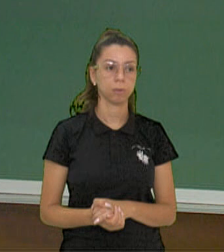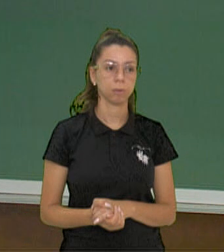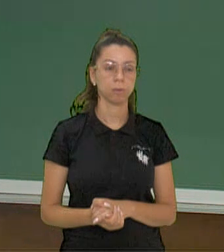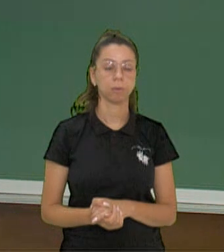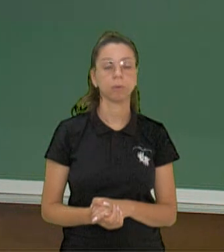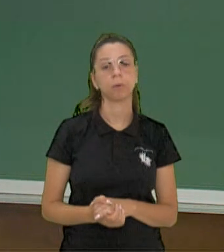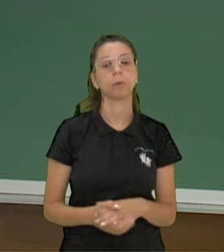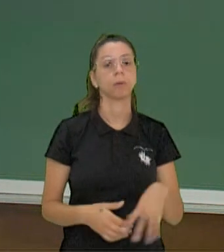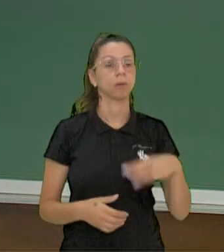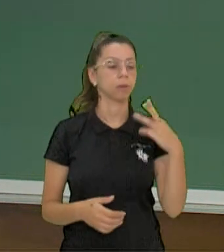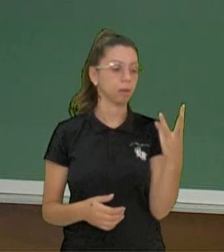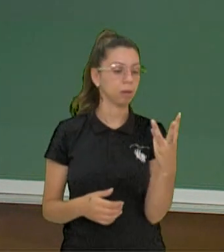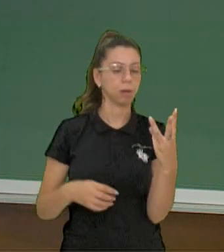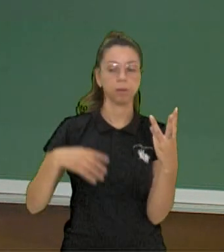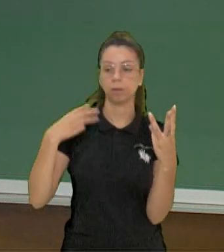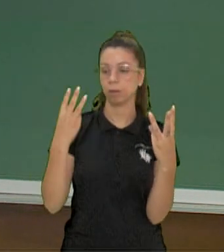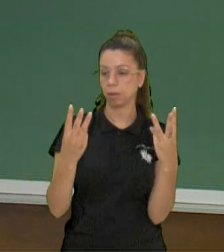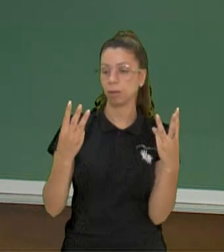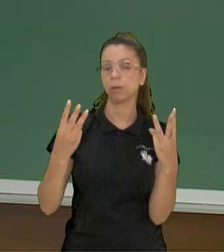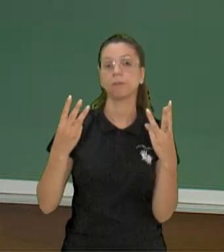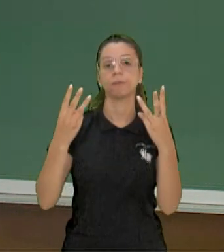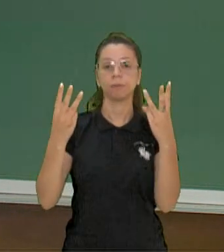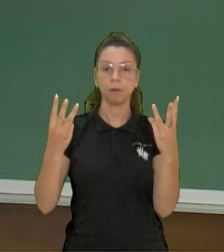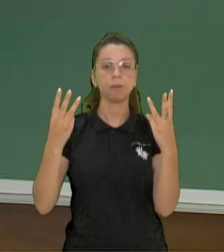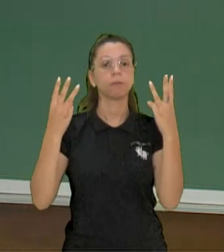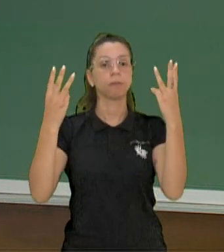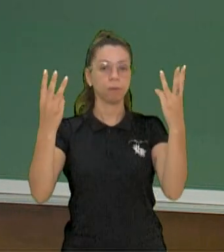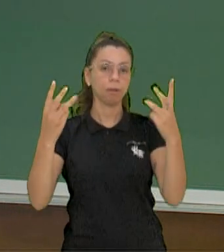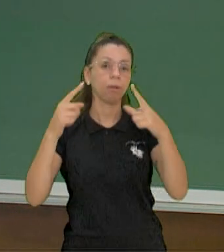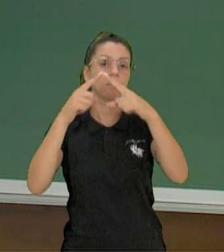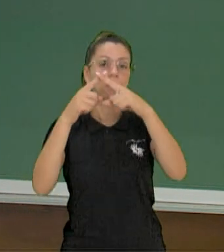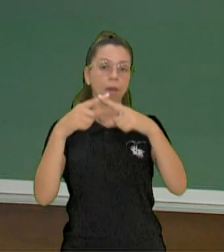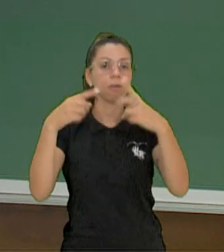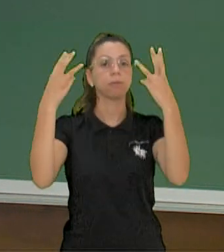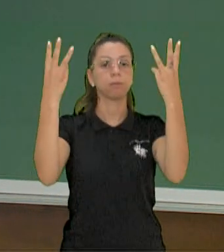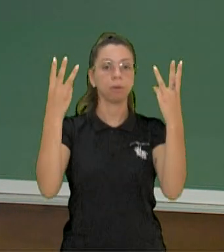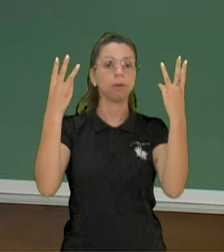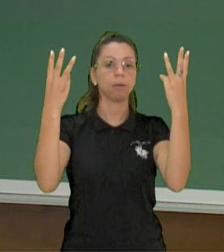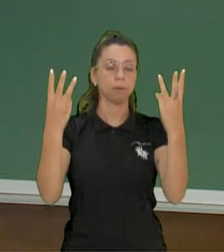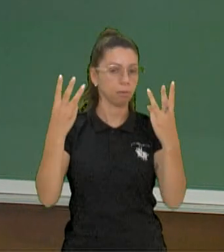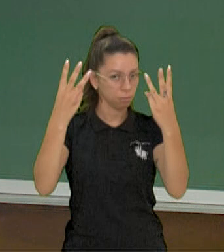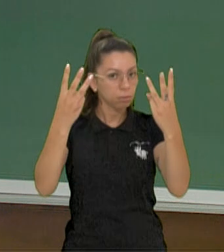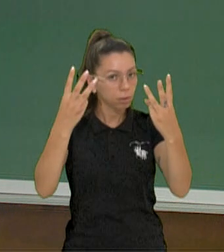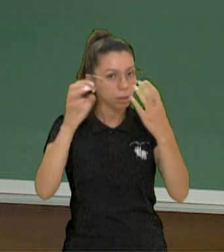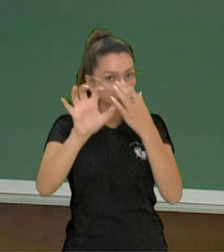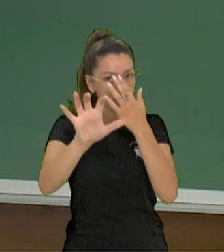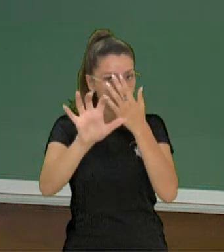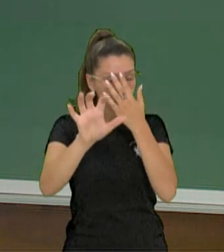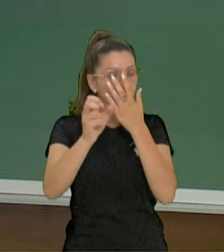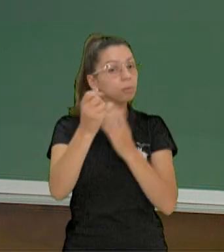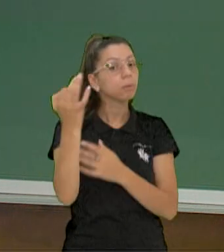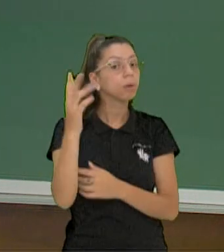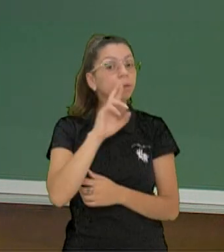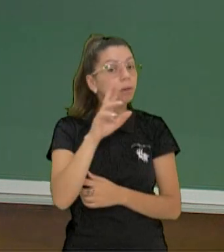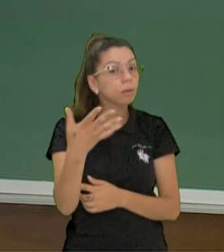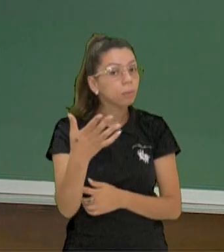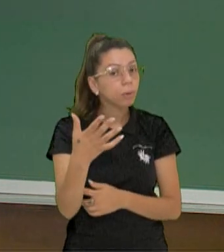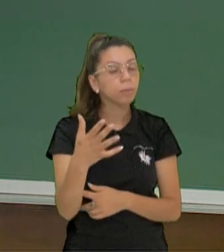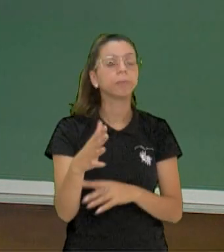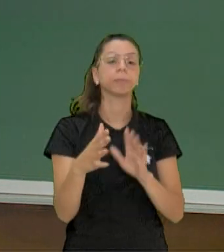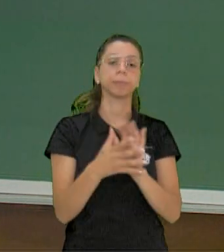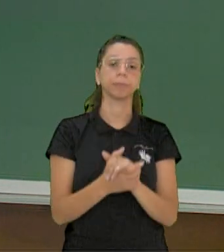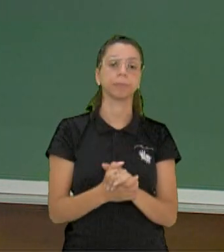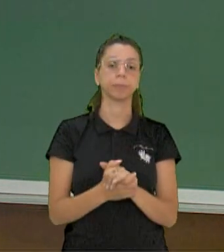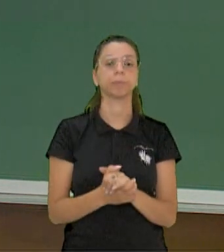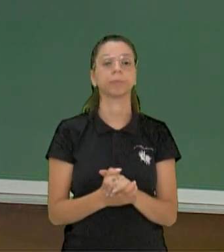3 vezes 3 vezes 3 vezes 3 vezes 3 vezes 3. Você fez isso aí? Quanto deu? 3